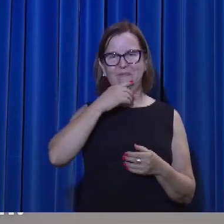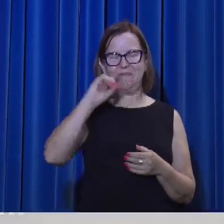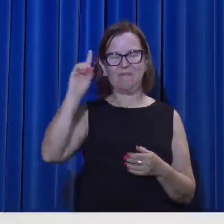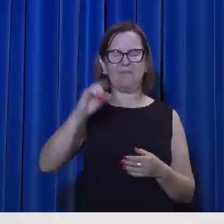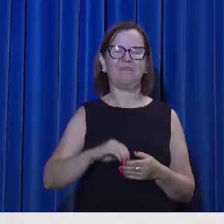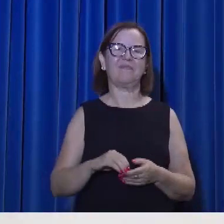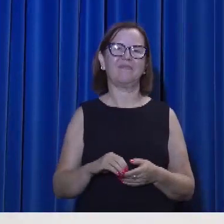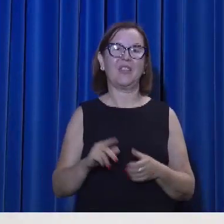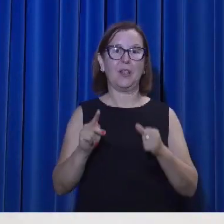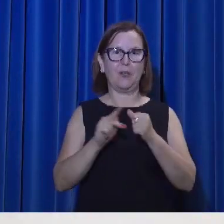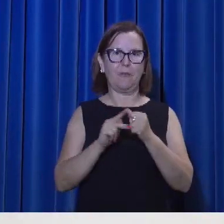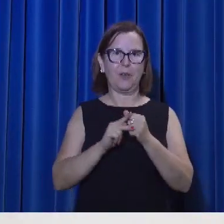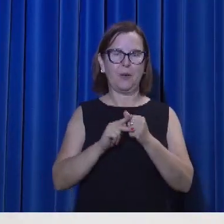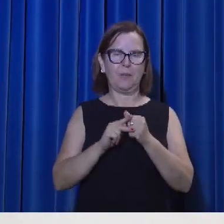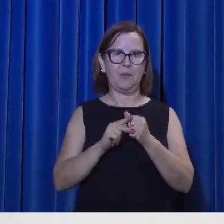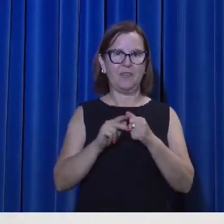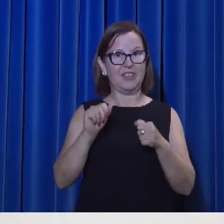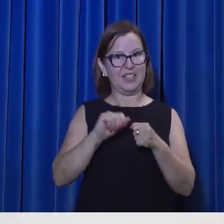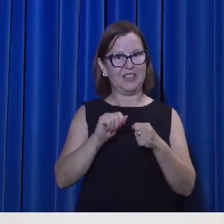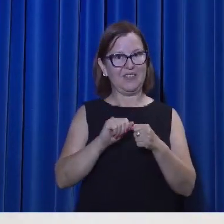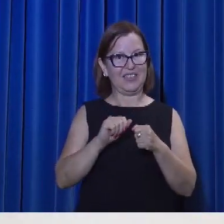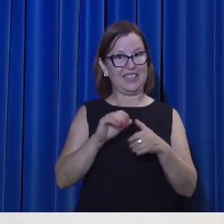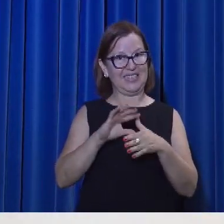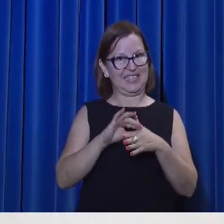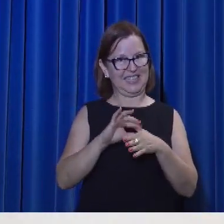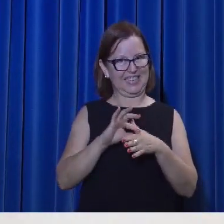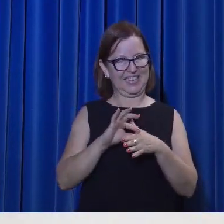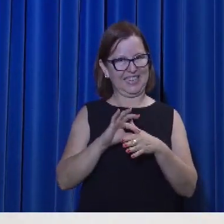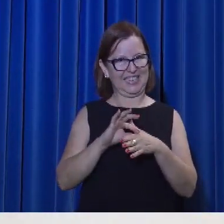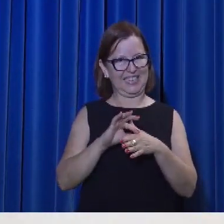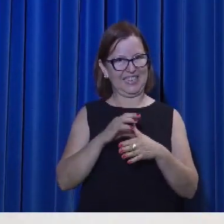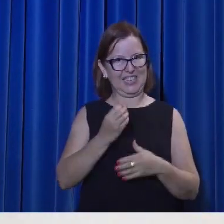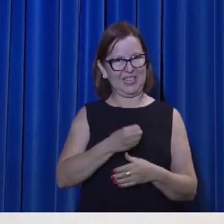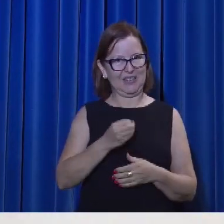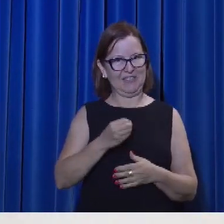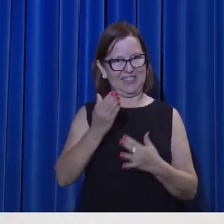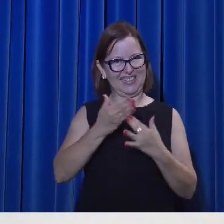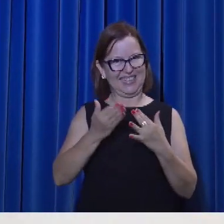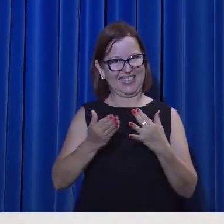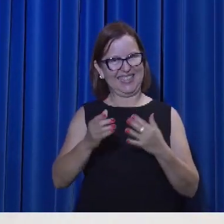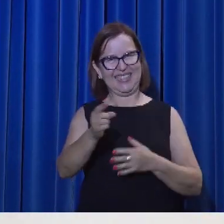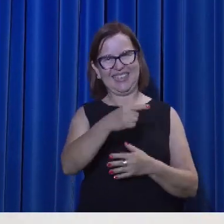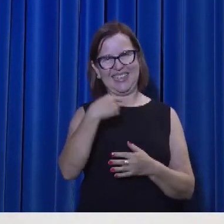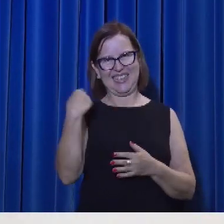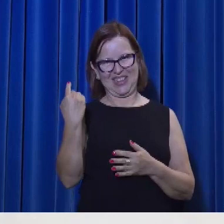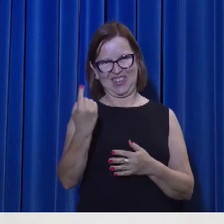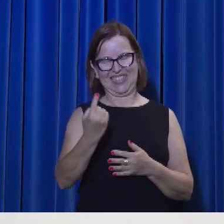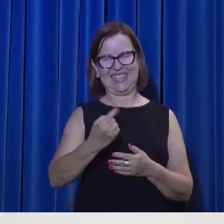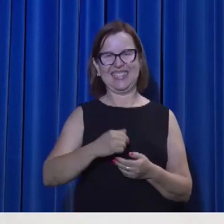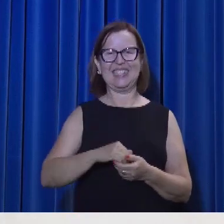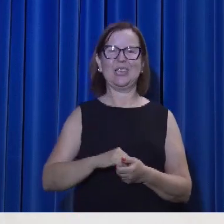E o Verbo se fez carne e habitou entre nós.